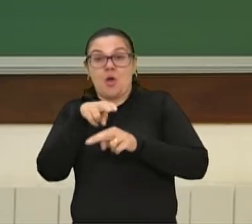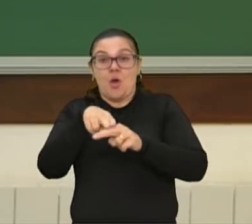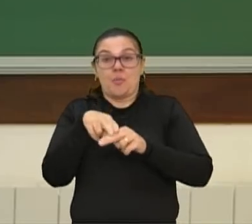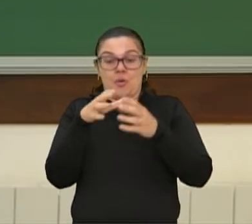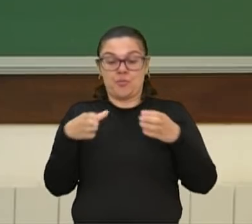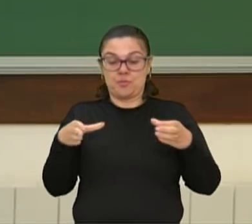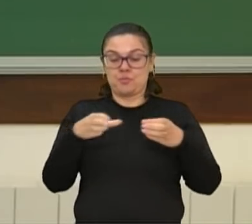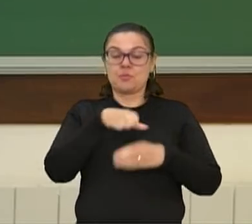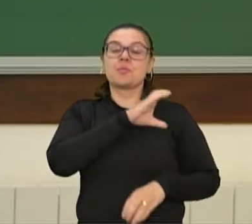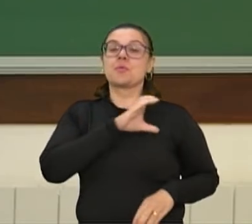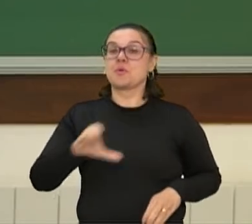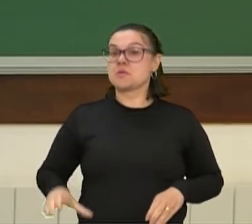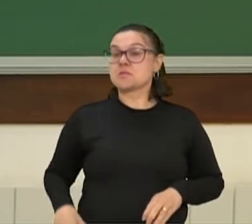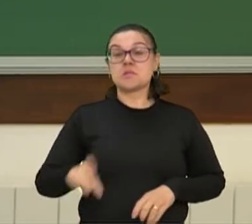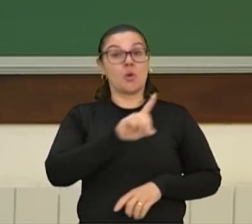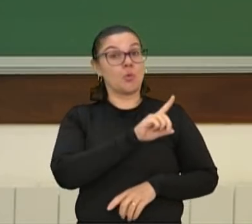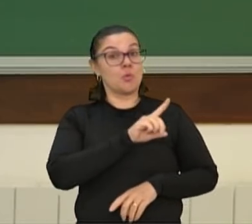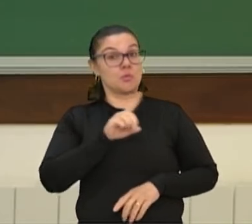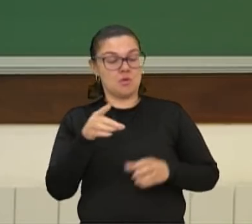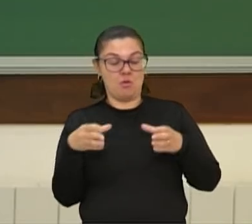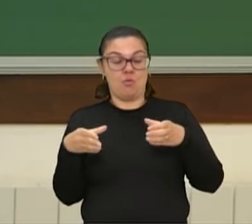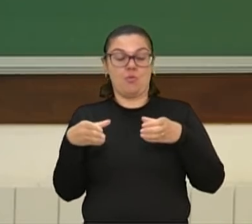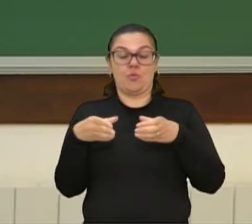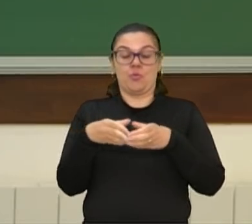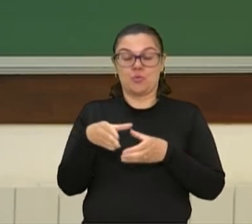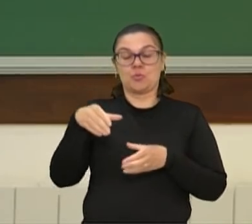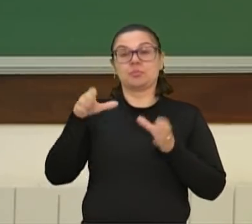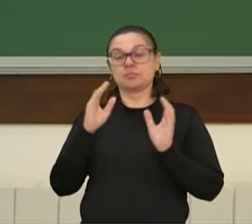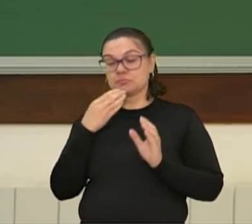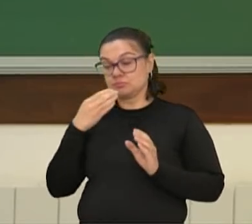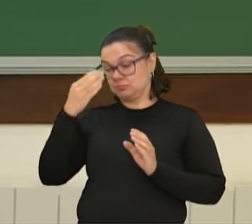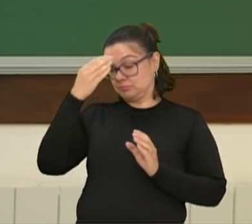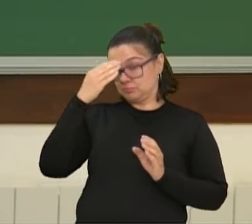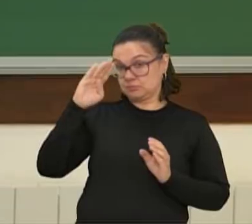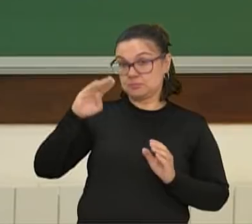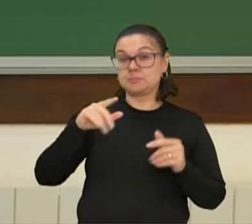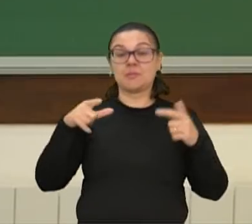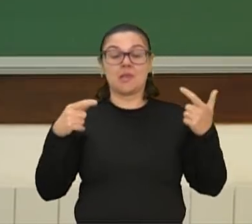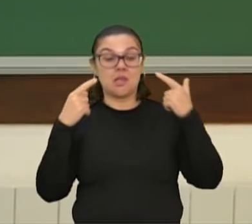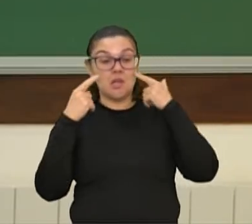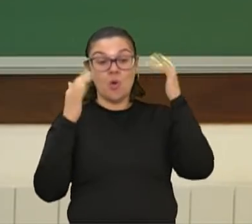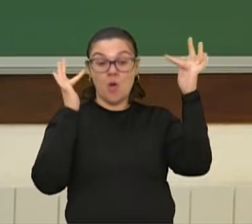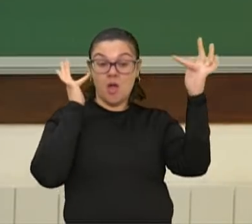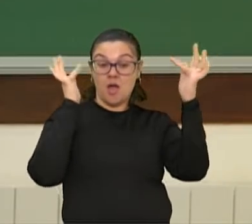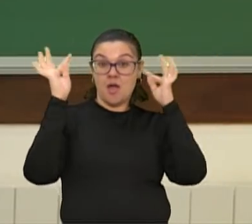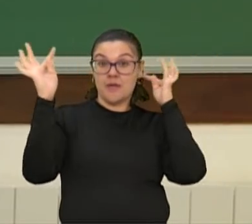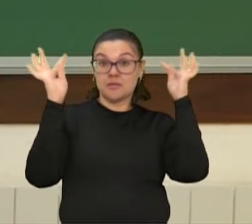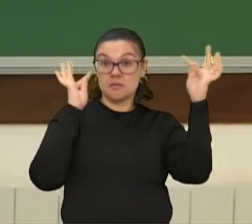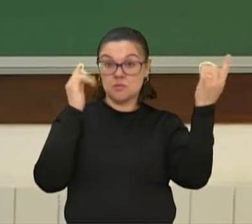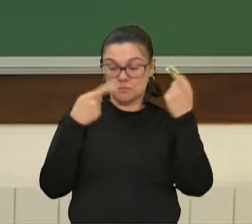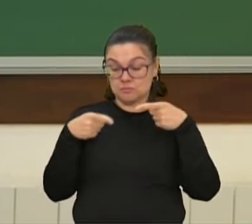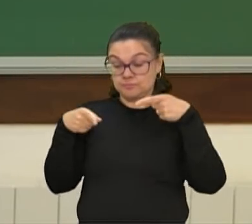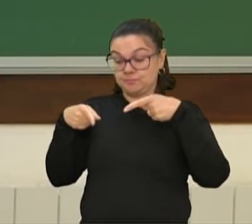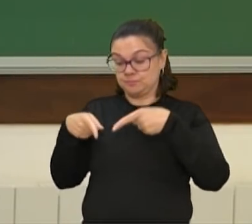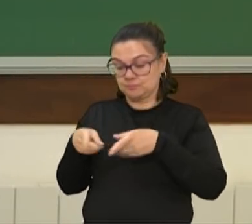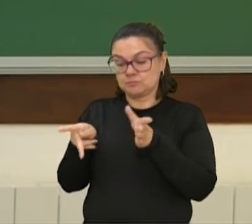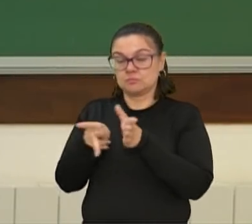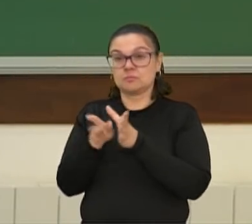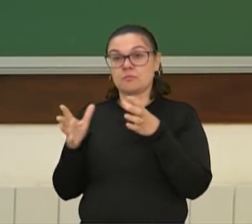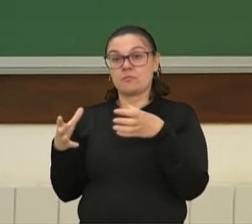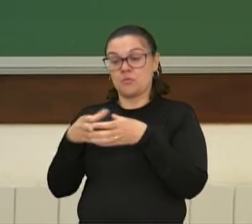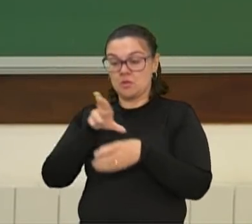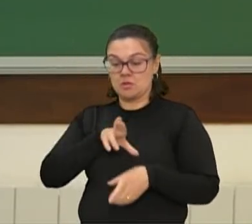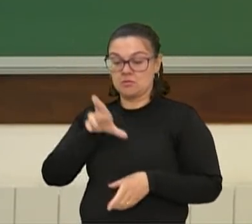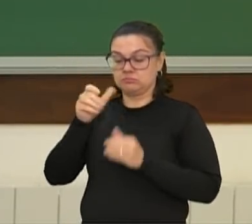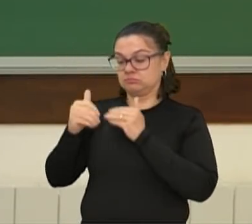pelos cristãos, mas sim pelos muçulmanos. E aí a teologia muçulmana começou